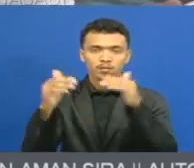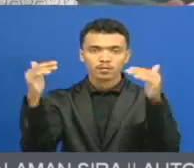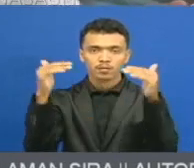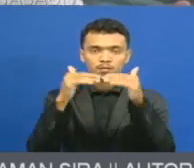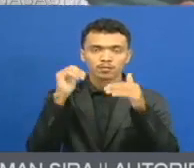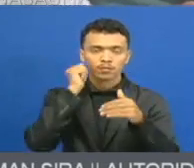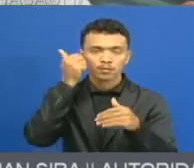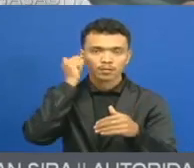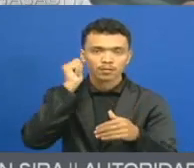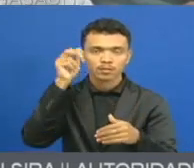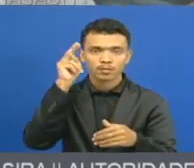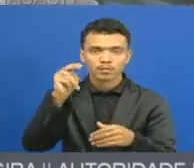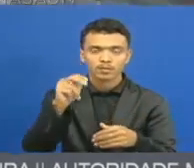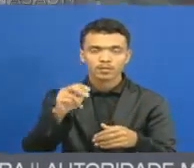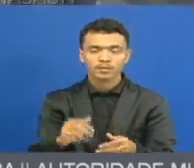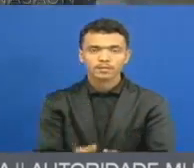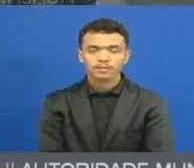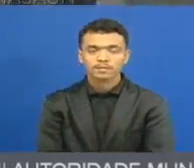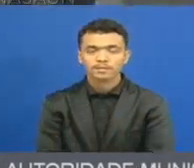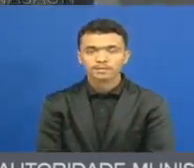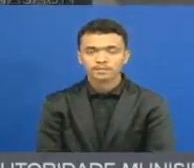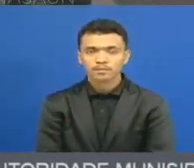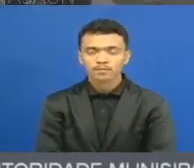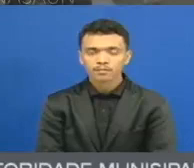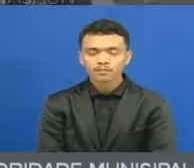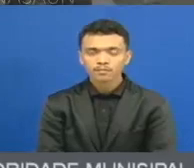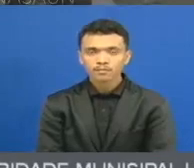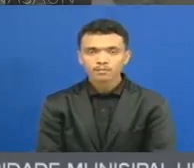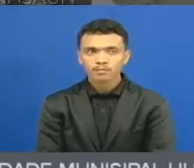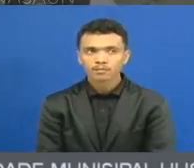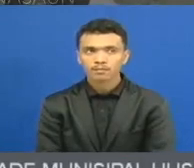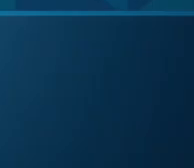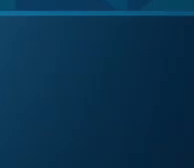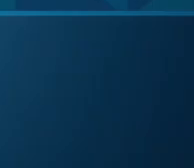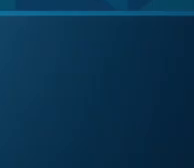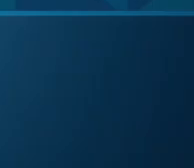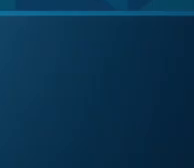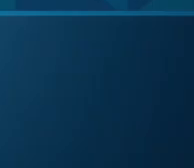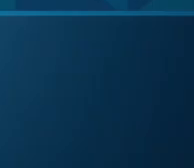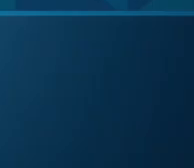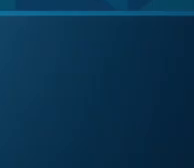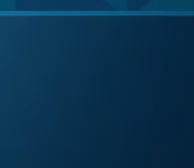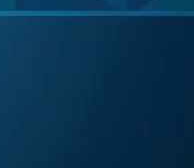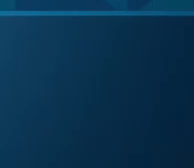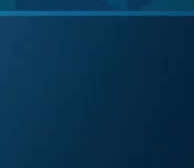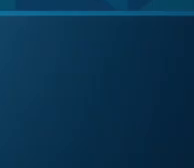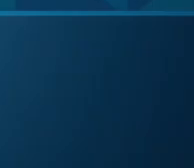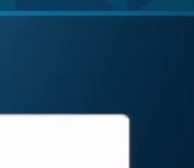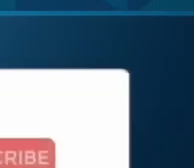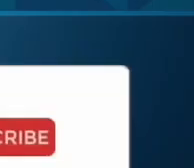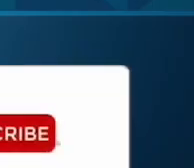alto ASEAN-NIAN. Domingos Trindade, José Araújo, RTTL. A tu retang